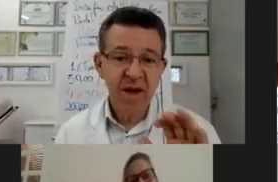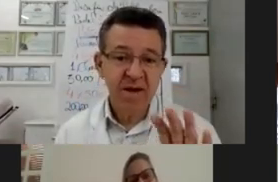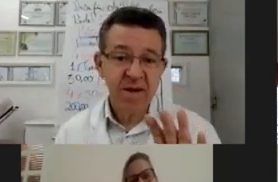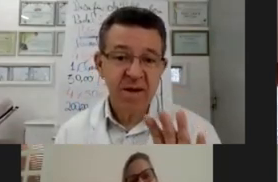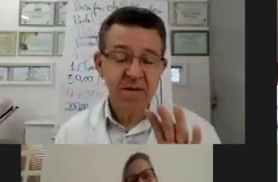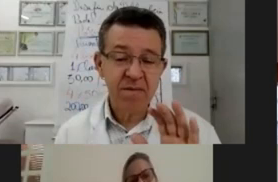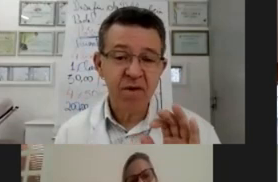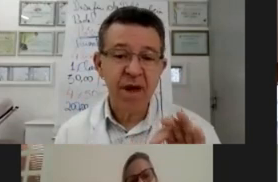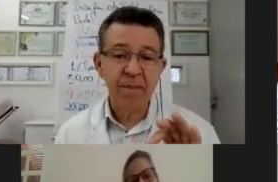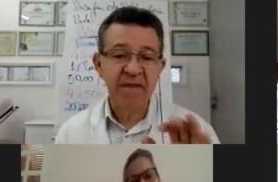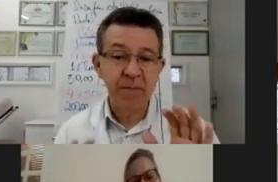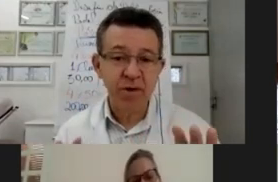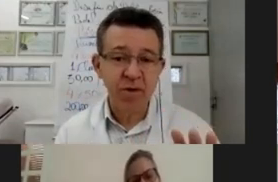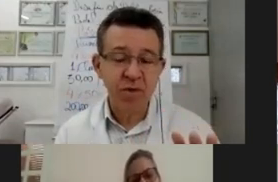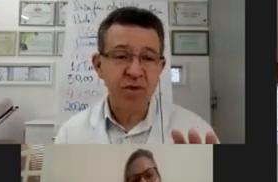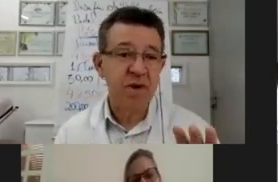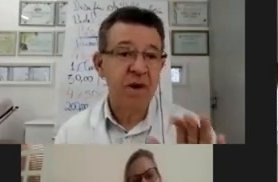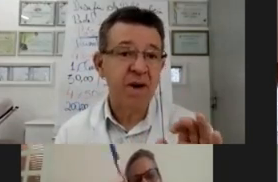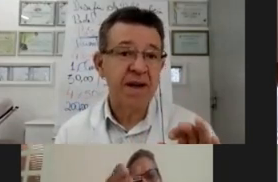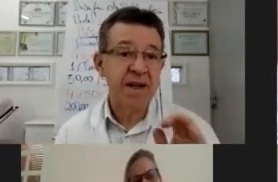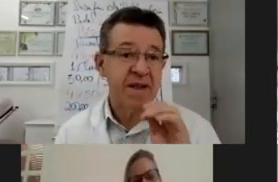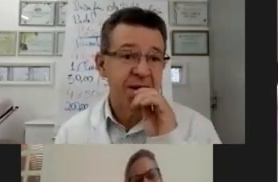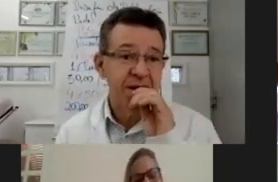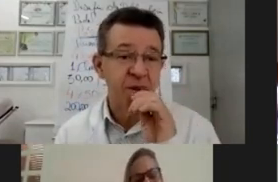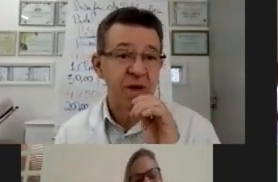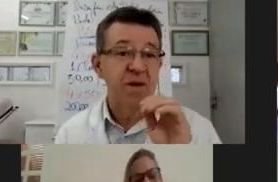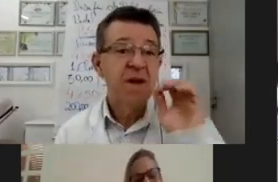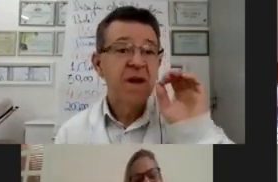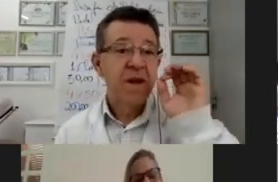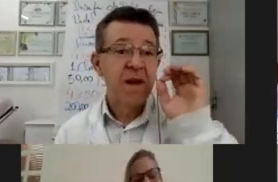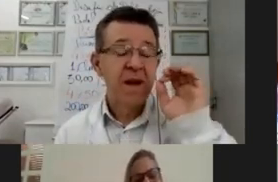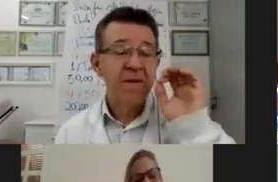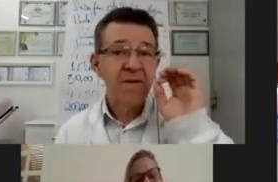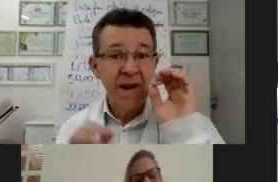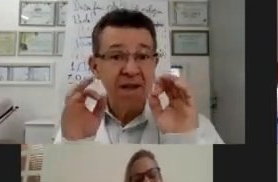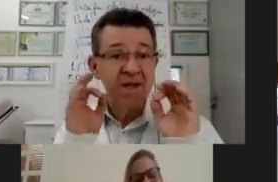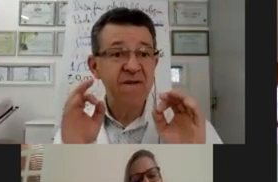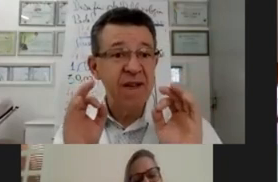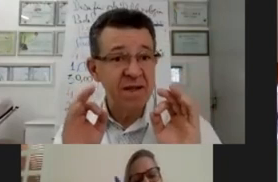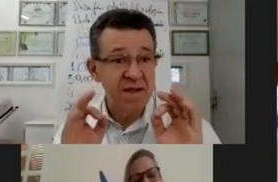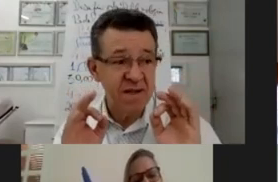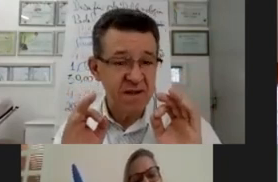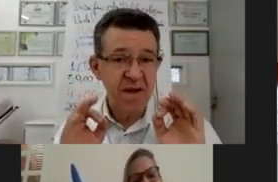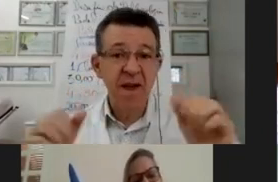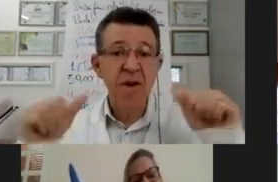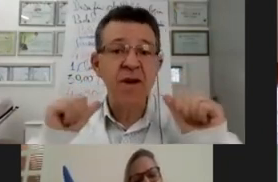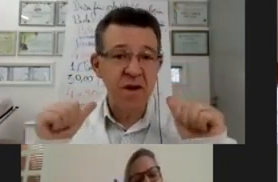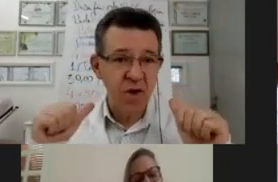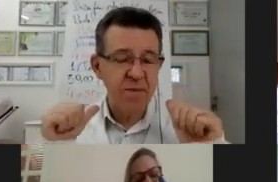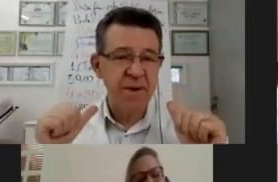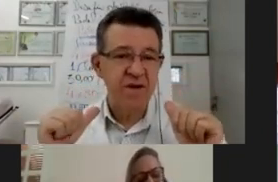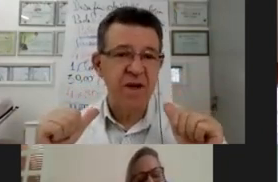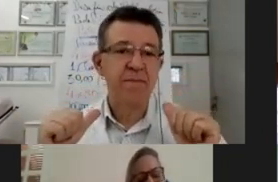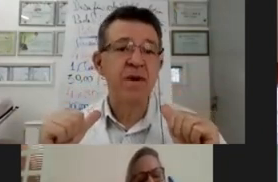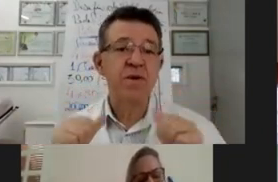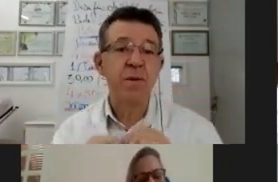tá? Eu vou dar a palavra para todo mundo, então aguarda aí quem está falando um pouquinho. Várias vezes, eu aqui no